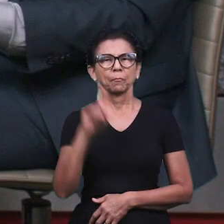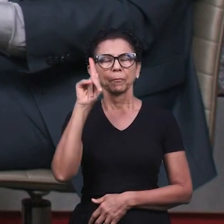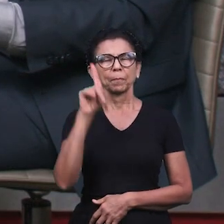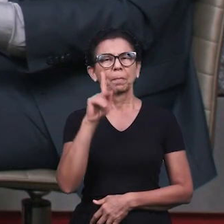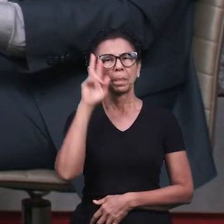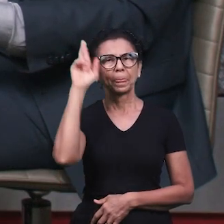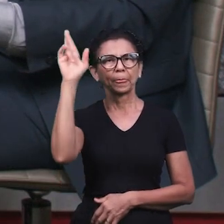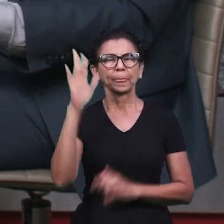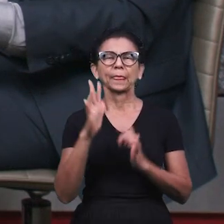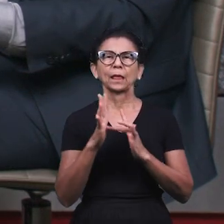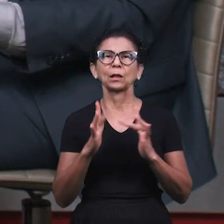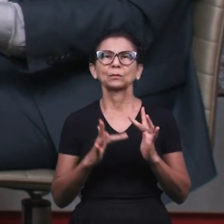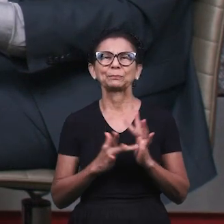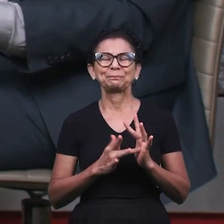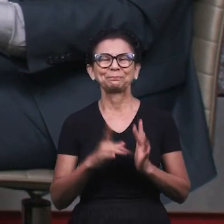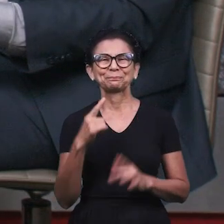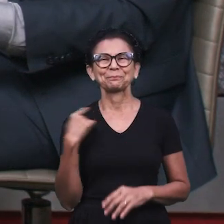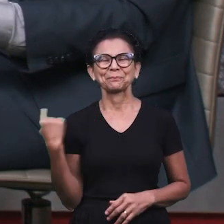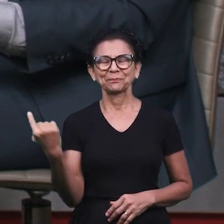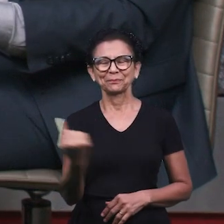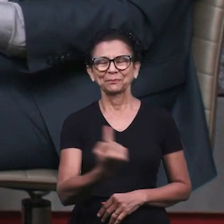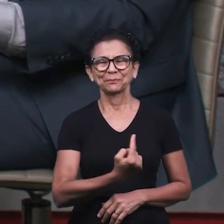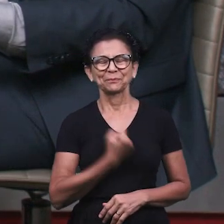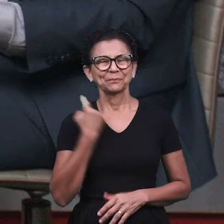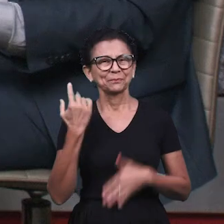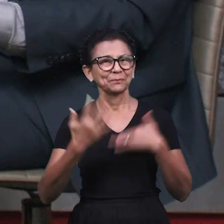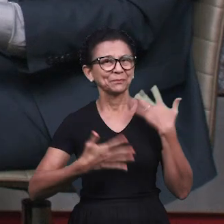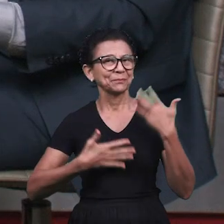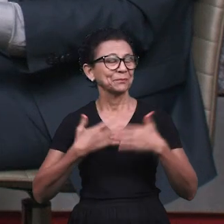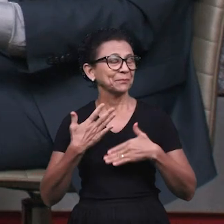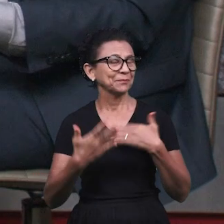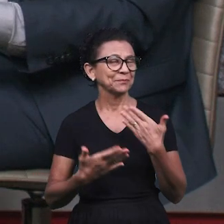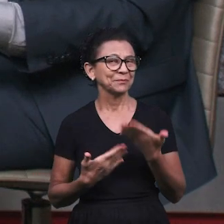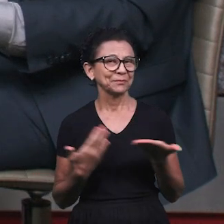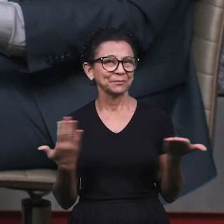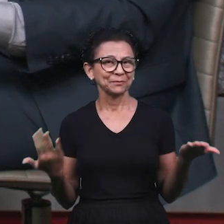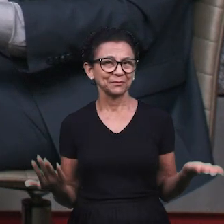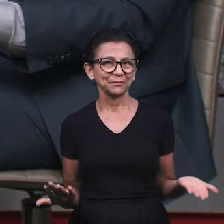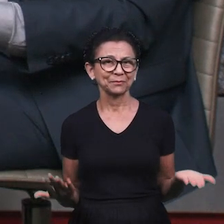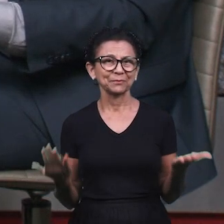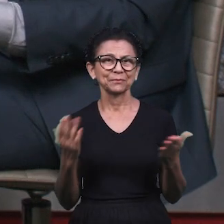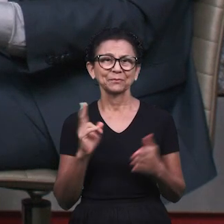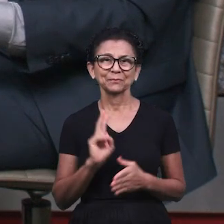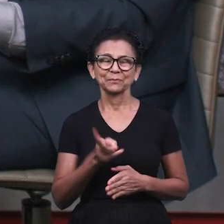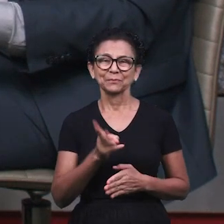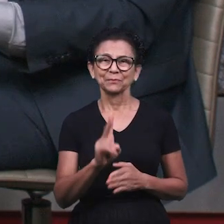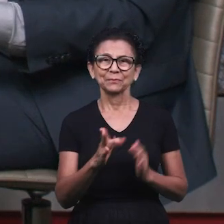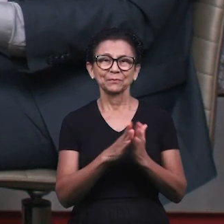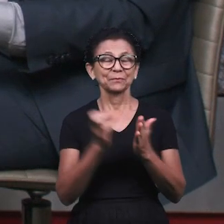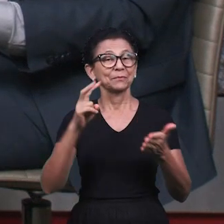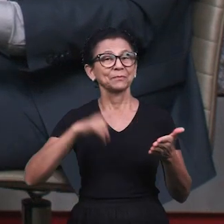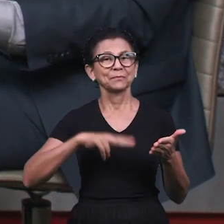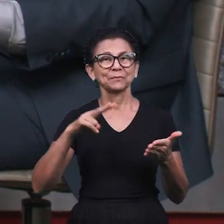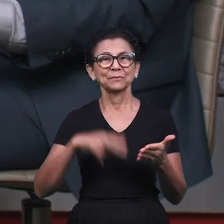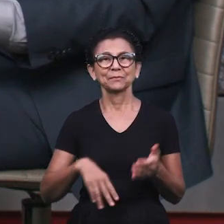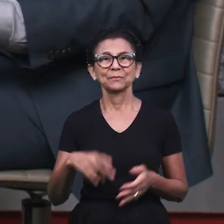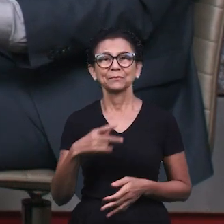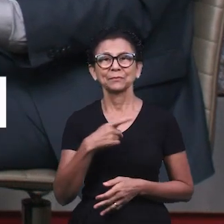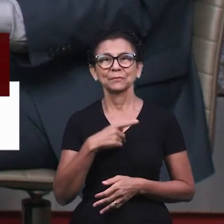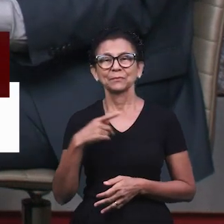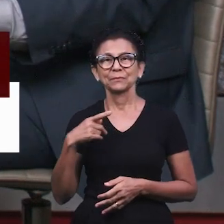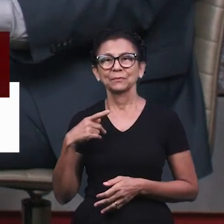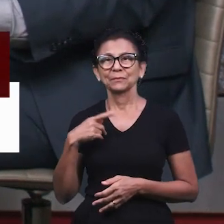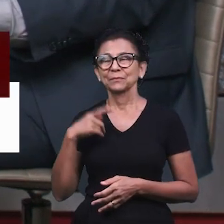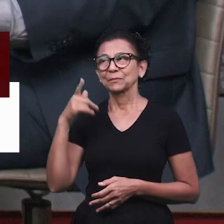paz do Senhor Jesus a todos. Com alegria, nós estamos aqui no nosso programa diário de leitura da Bíblia. Paz do Senhor, pastor. Paz do